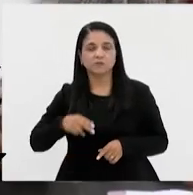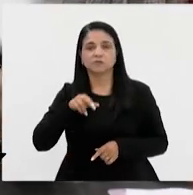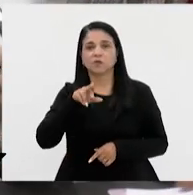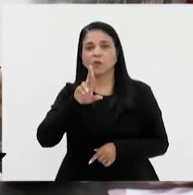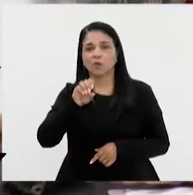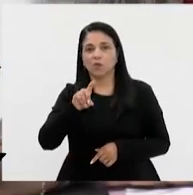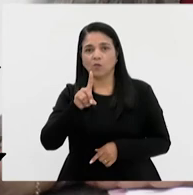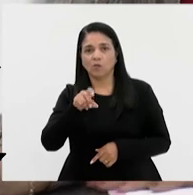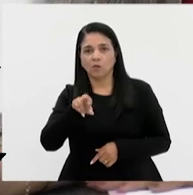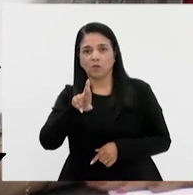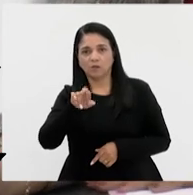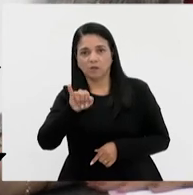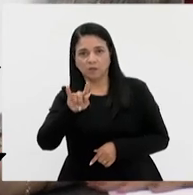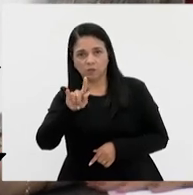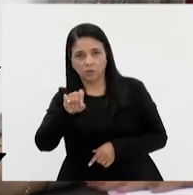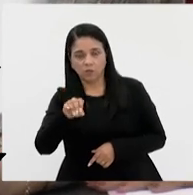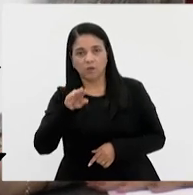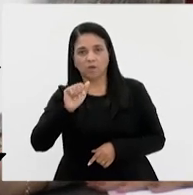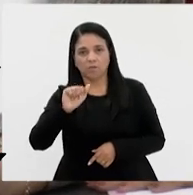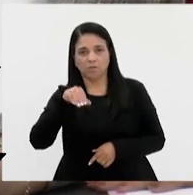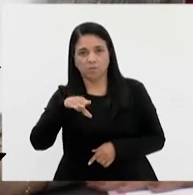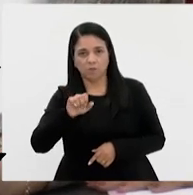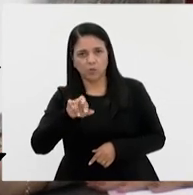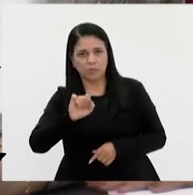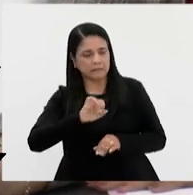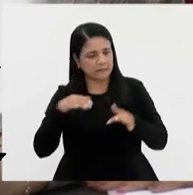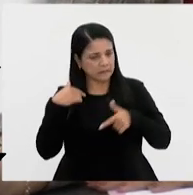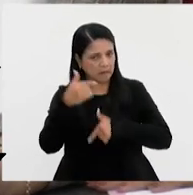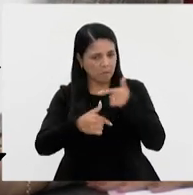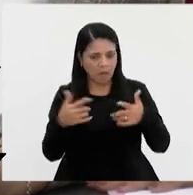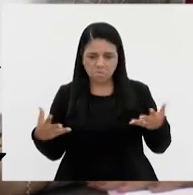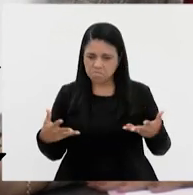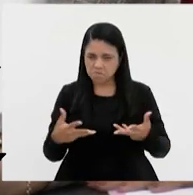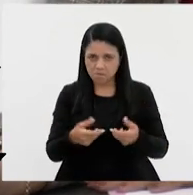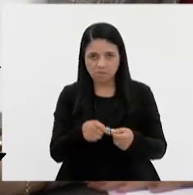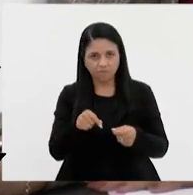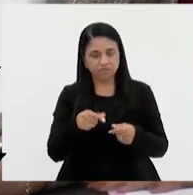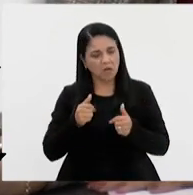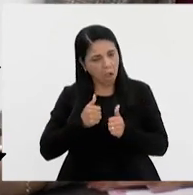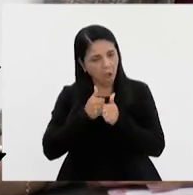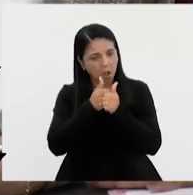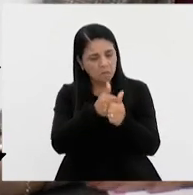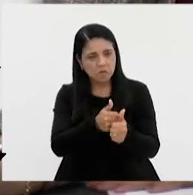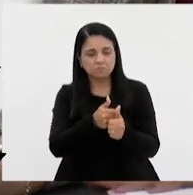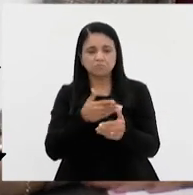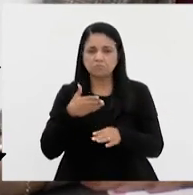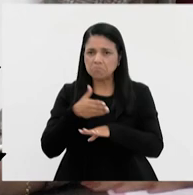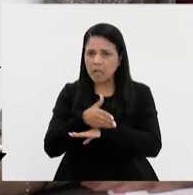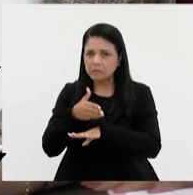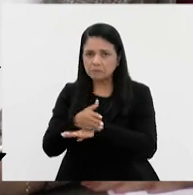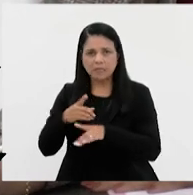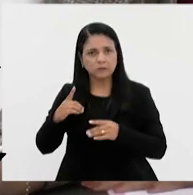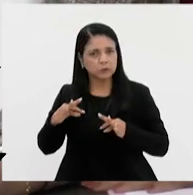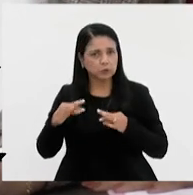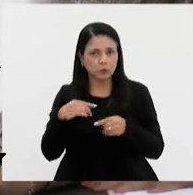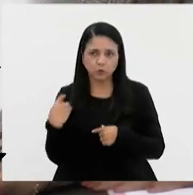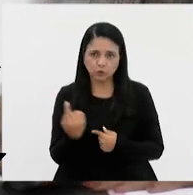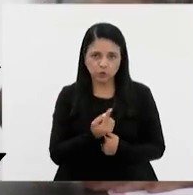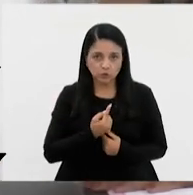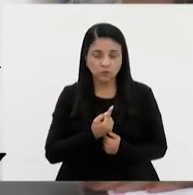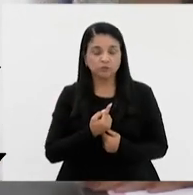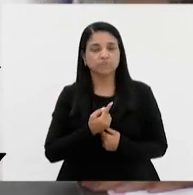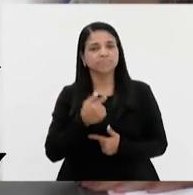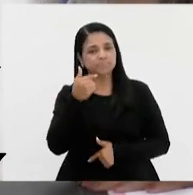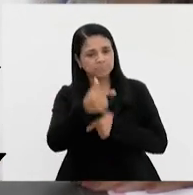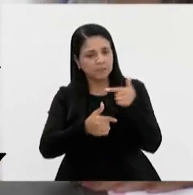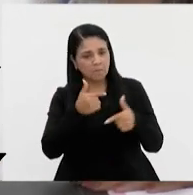Amorim, que tem feito um trabalho excelente, que todo mundo tem acompanhado, todos nós temos participado desse trabalho, temos feito isso